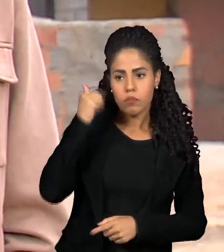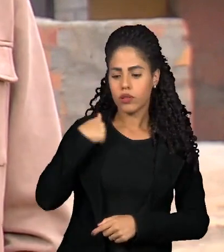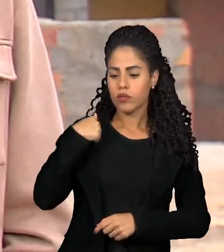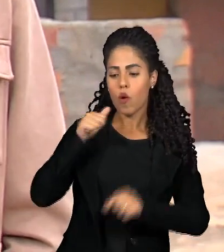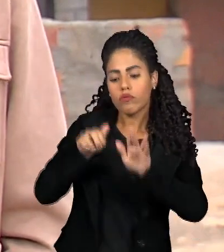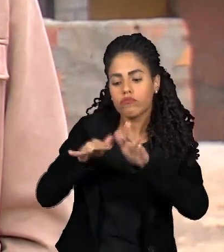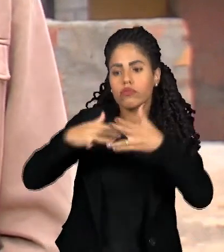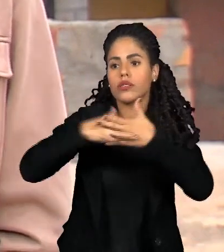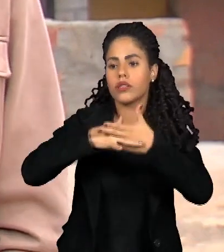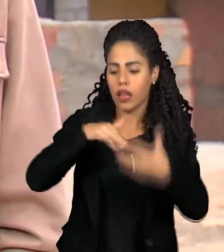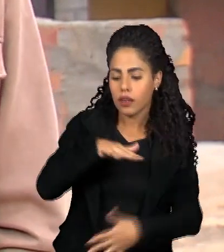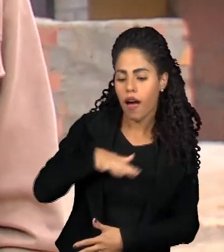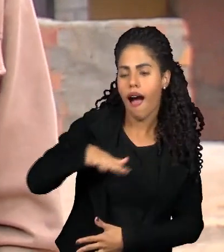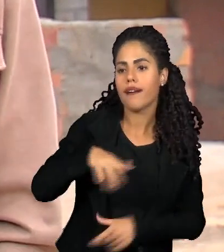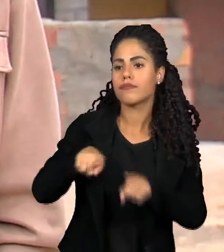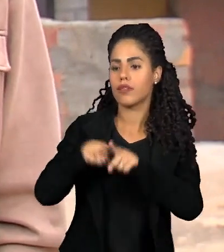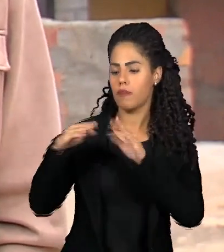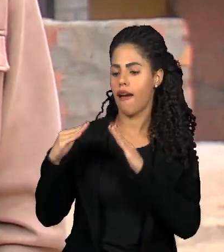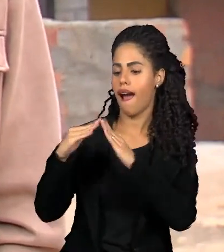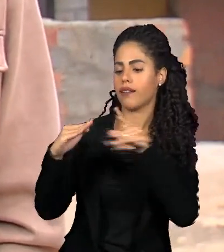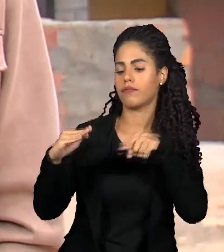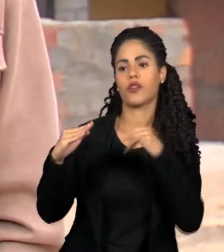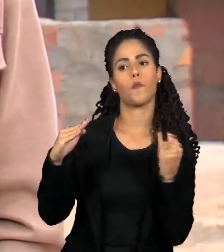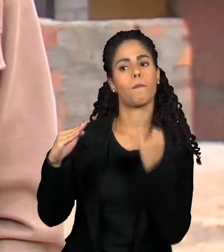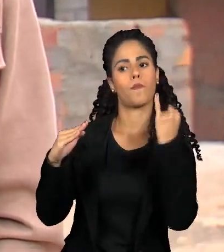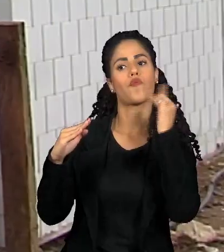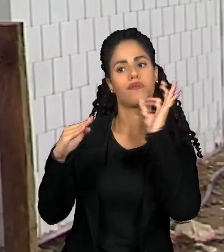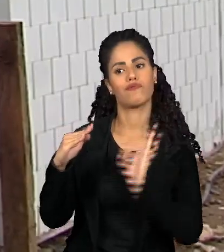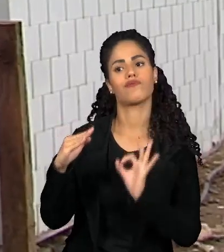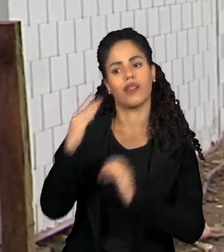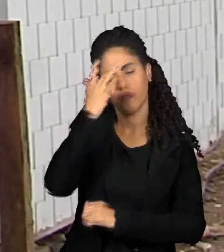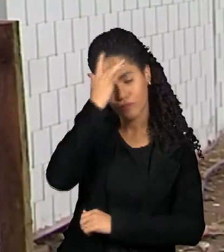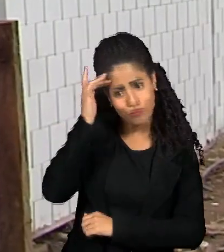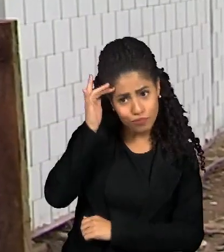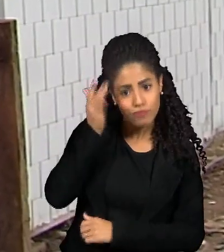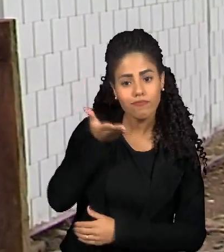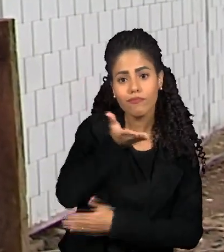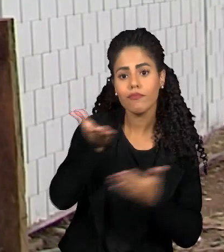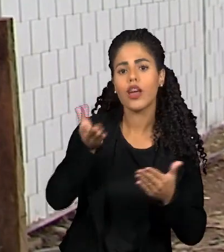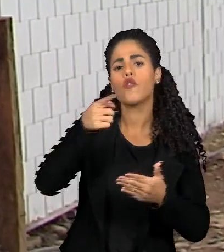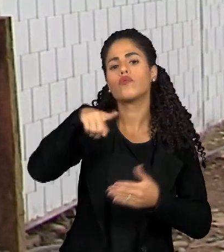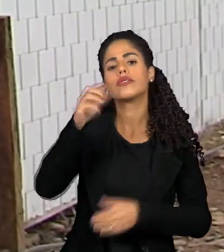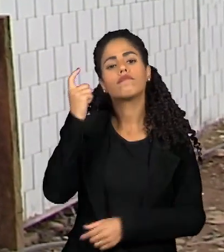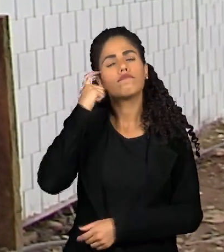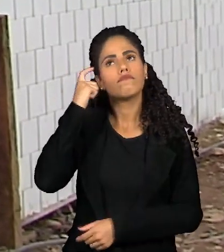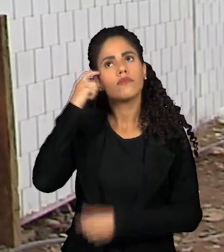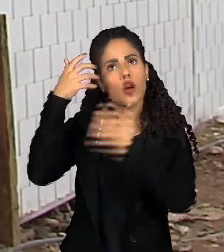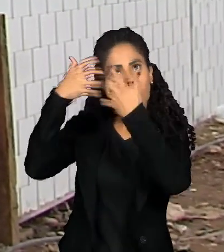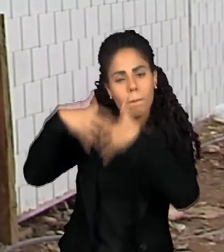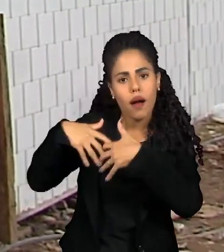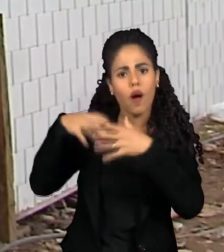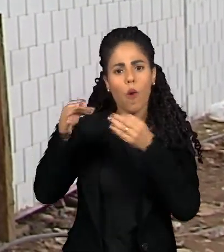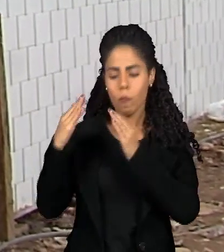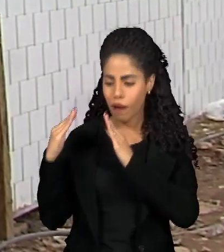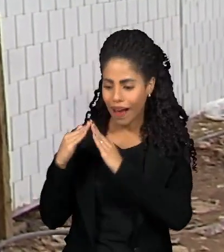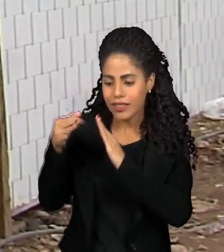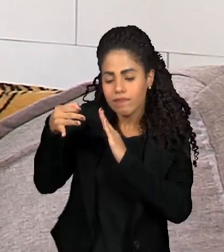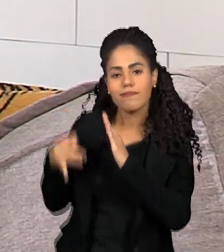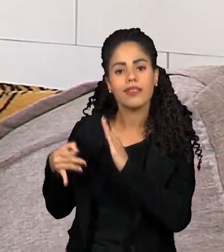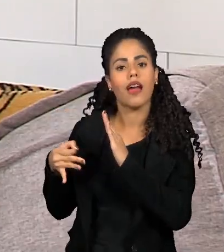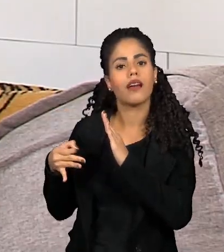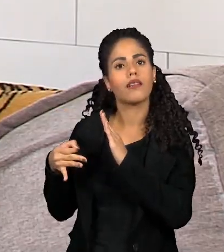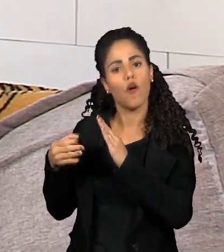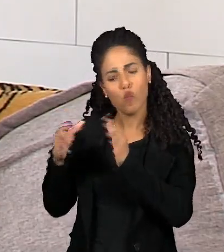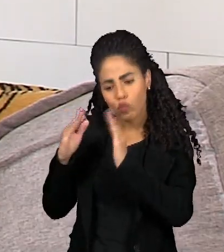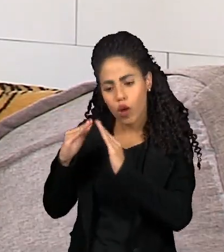seu território, e a moradia é um fator central para isso. Então, para você ter um CEP, você precisa ter uma casa, você precisa ter um lugar no mundo. Se